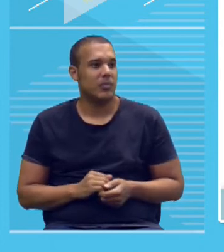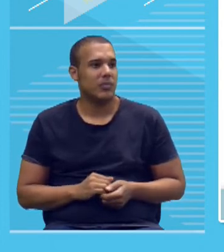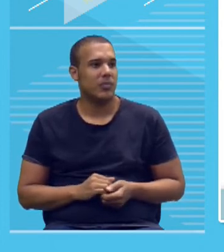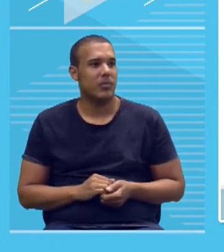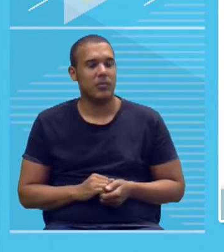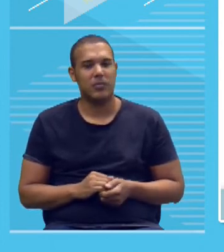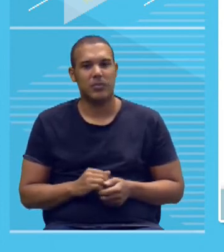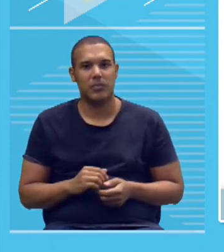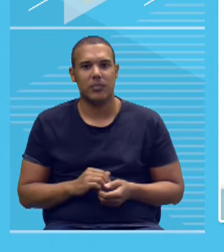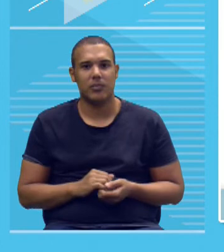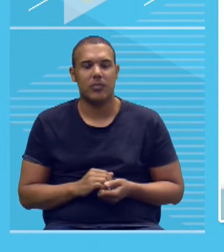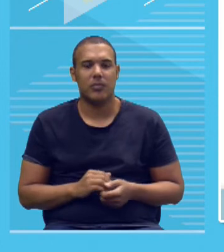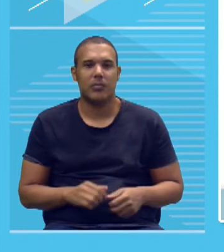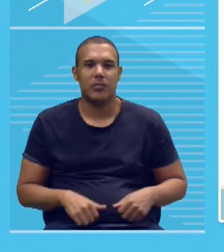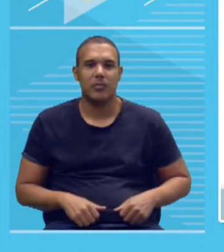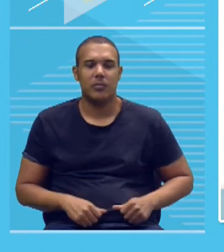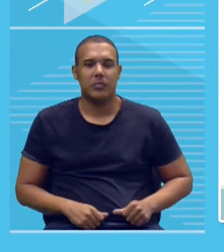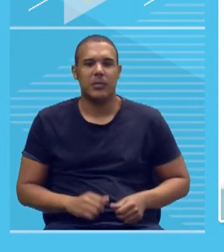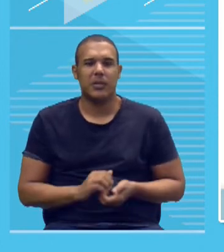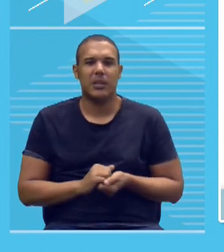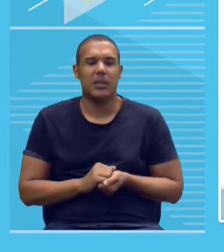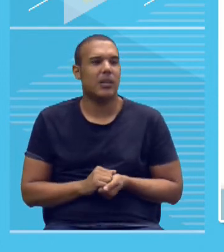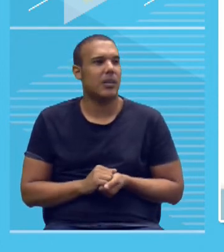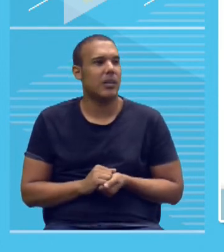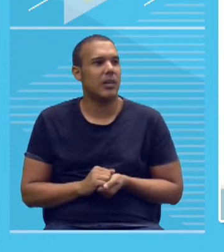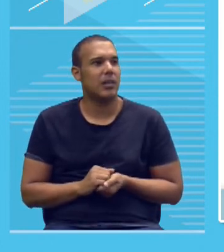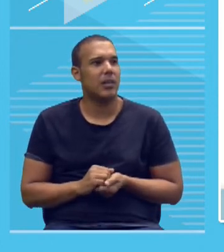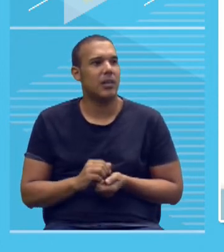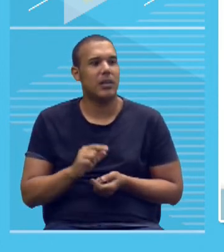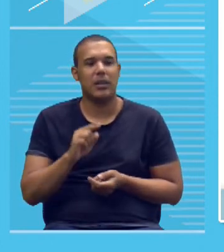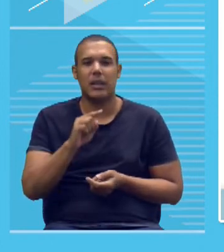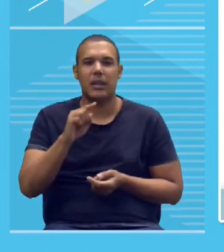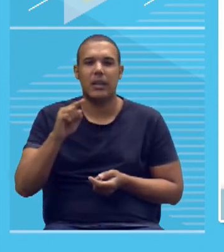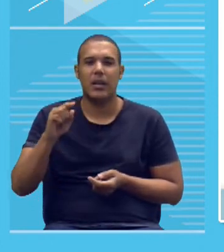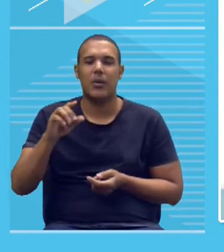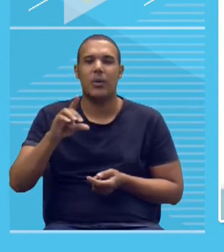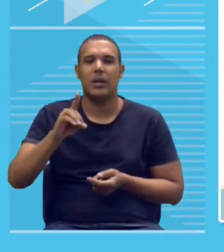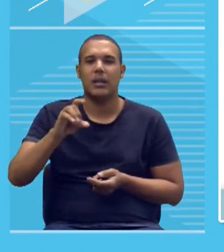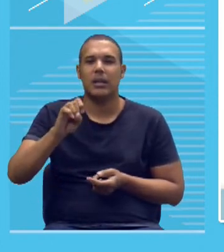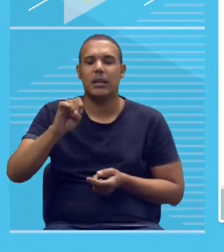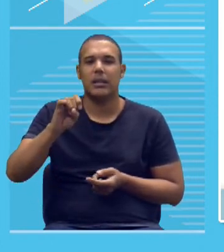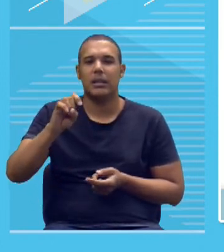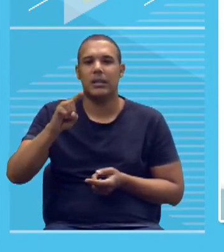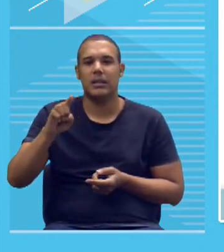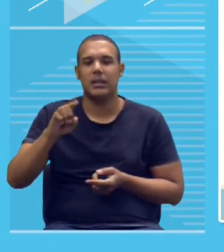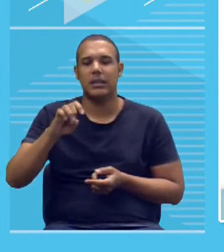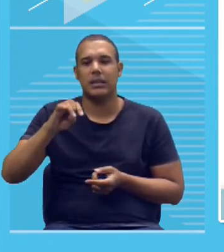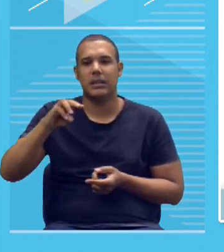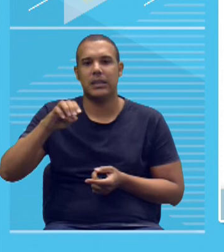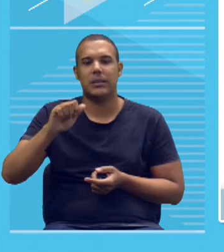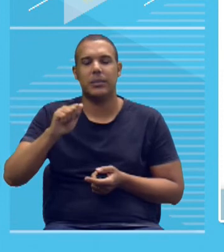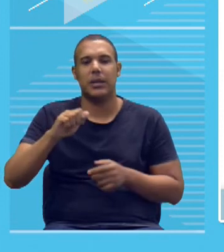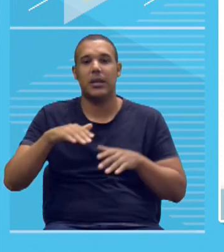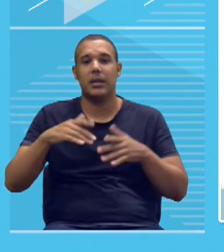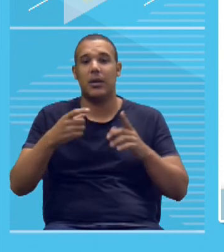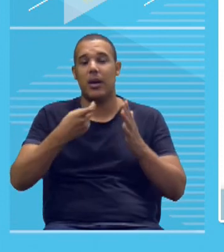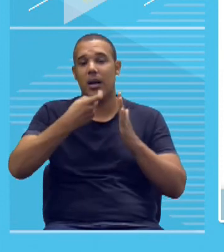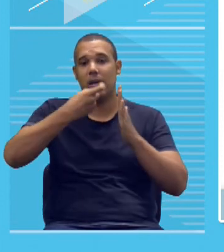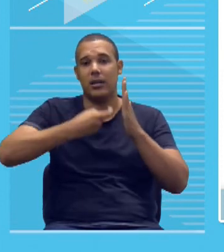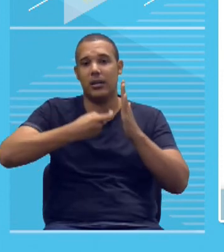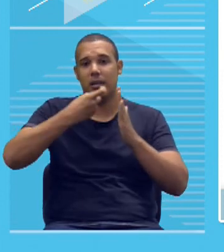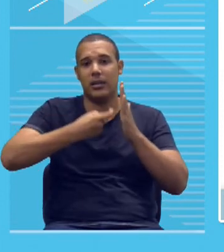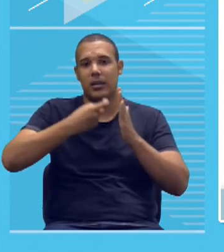e deu uma dízima periódica Ou seja a taxa Professor diária